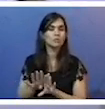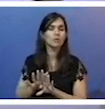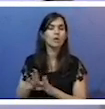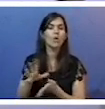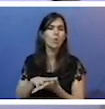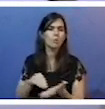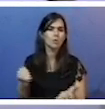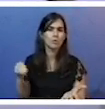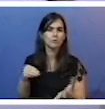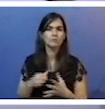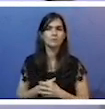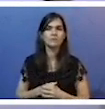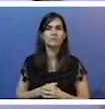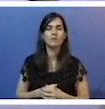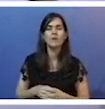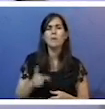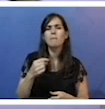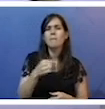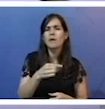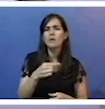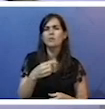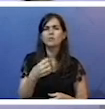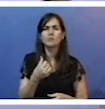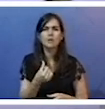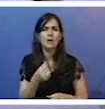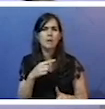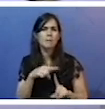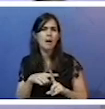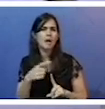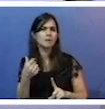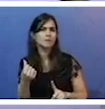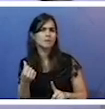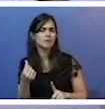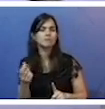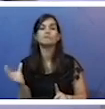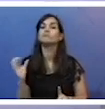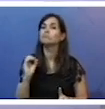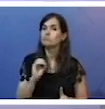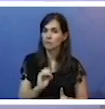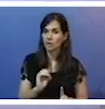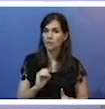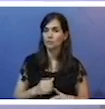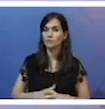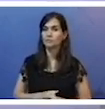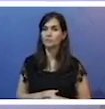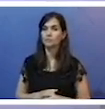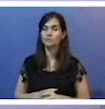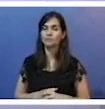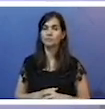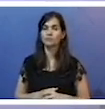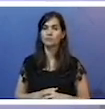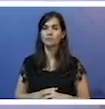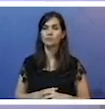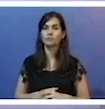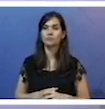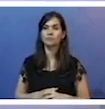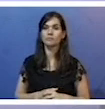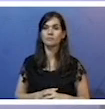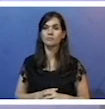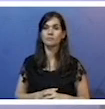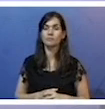- 6 + 6 da zero né eu devo seis deposito seis vou ter o saldo